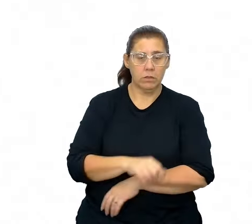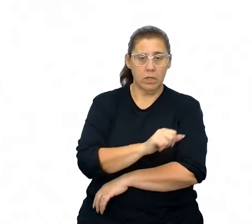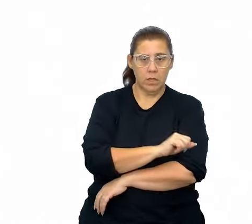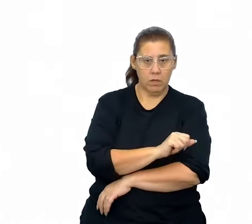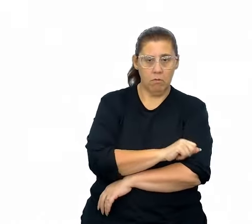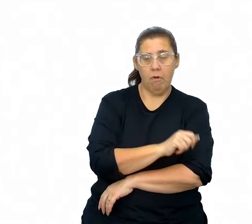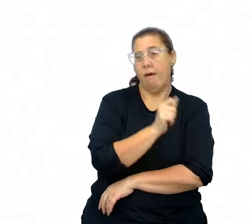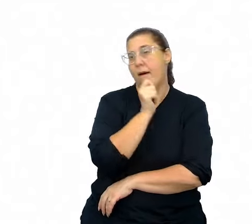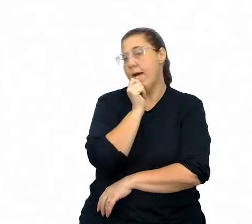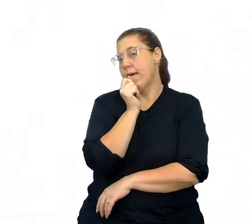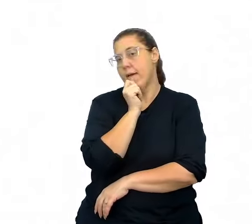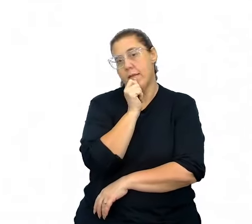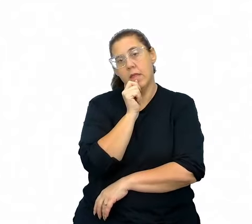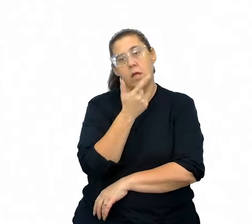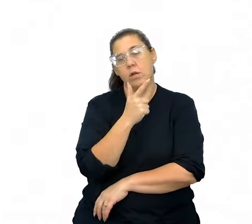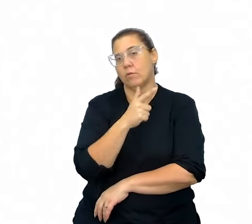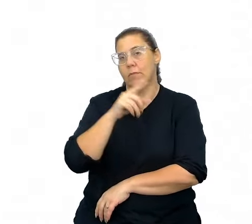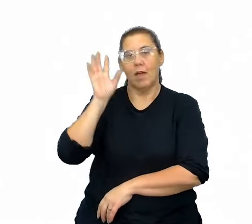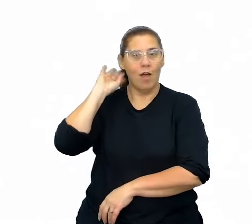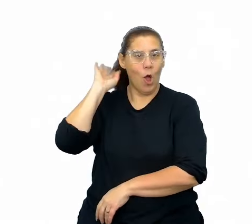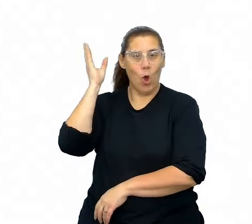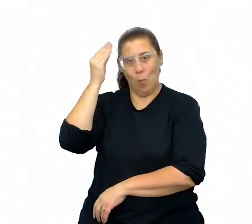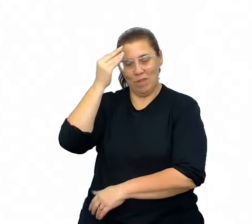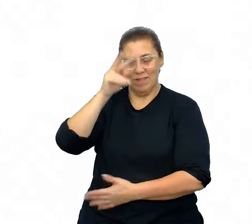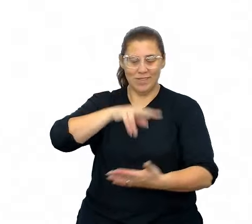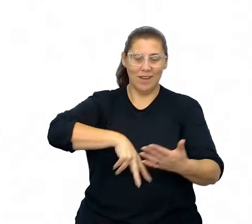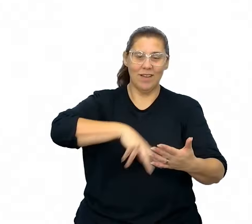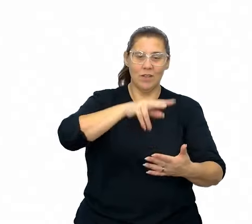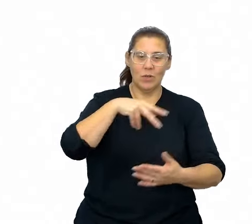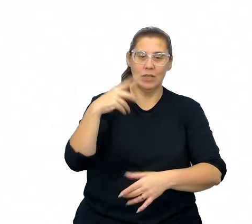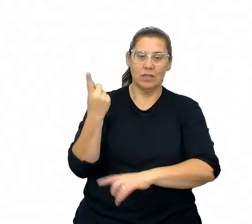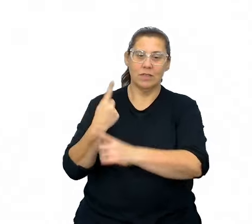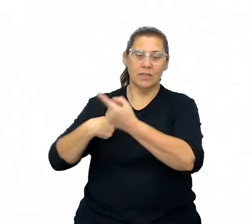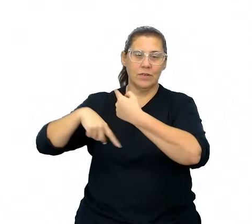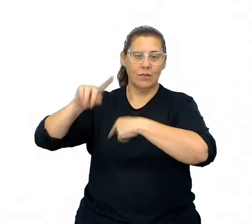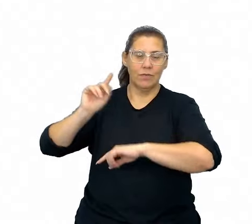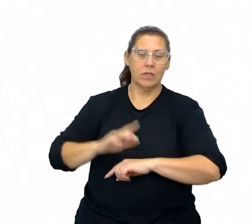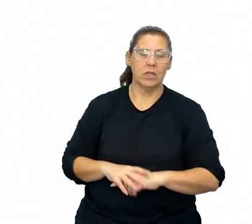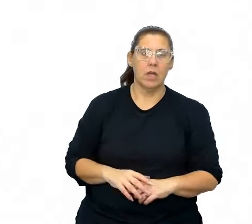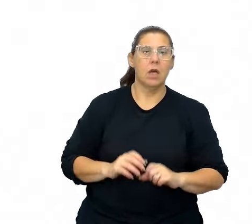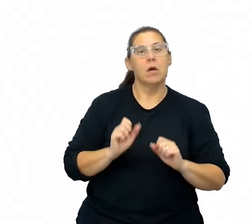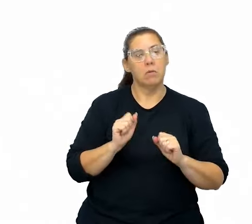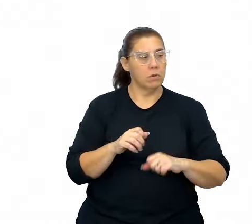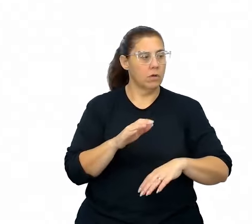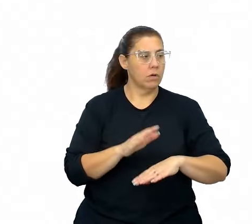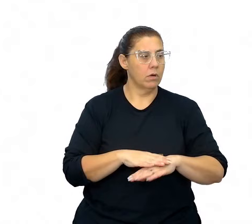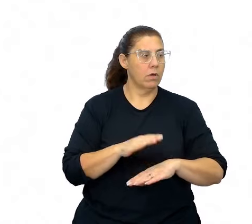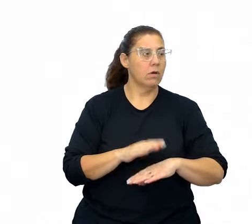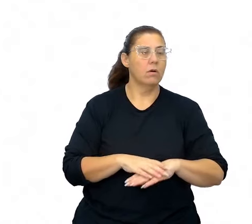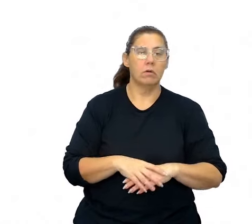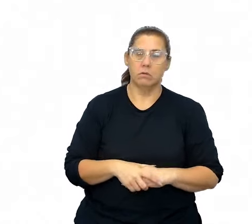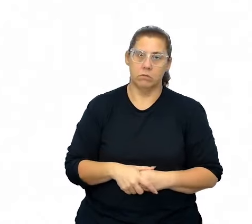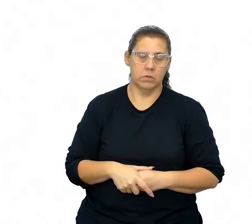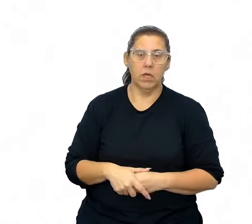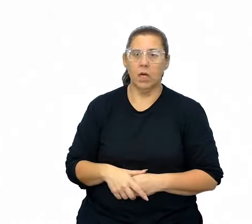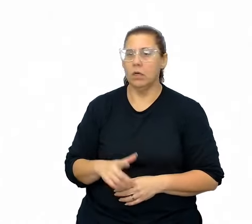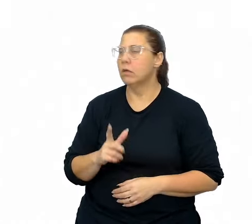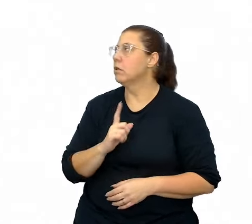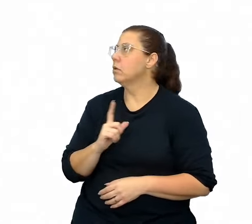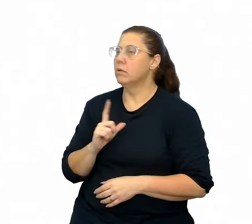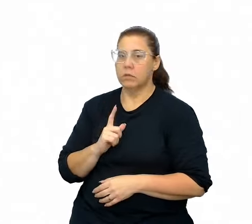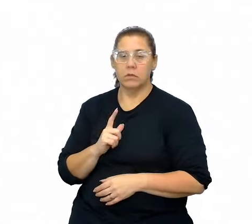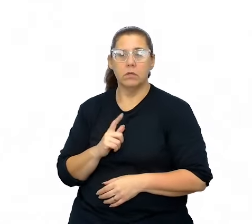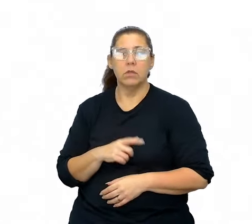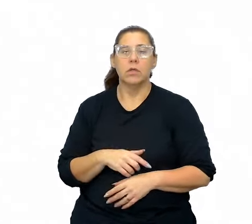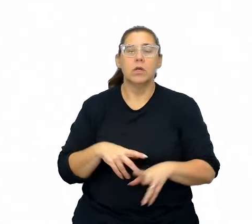estudantes ainda não têm a competência leitora desenvolvida. Podemos realizar algumas antecipações por meio